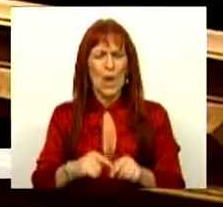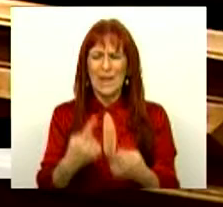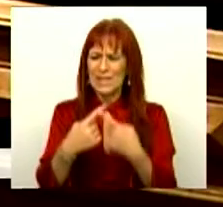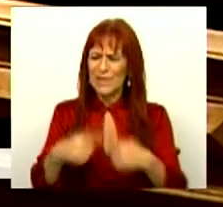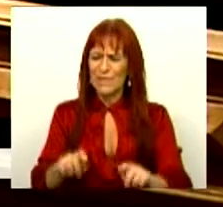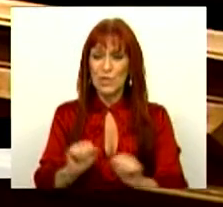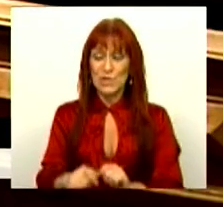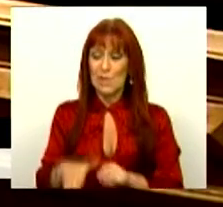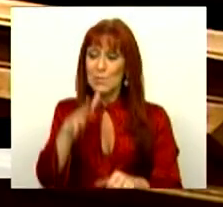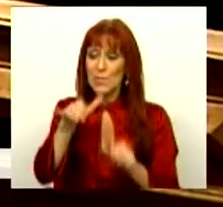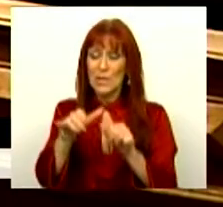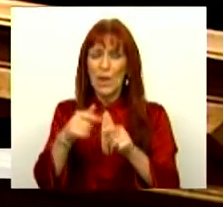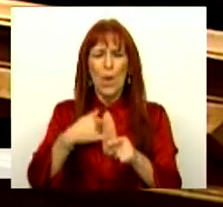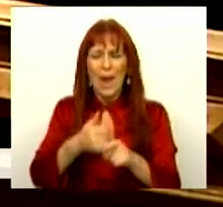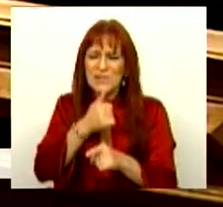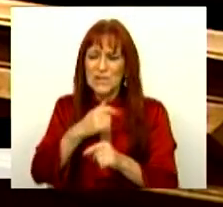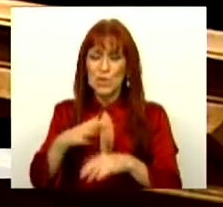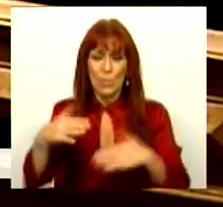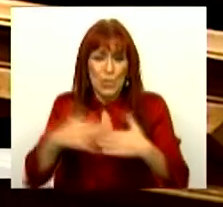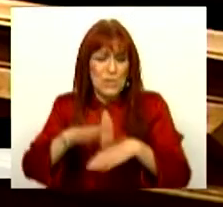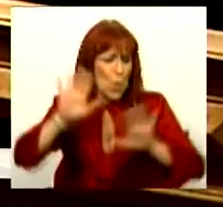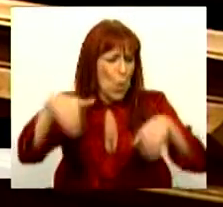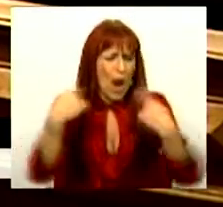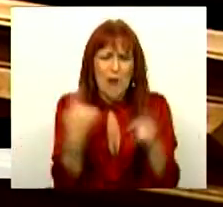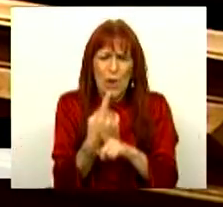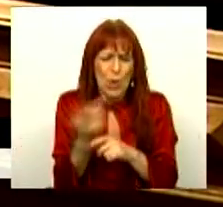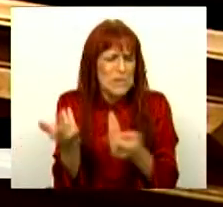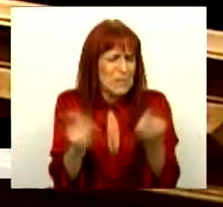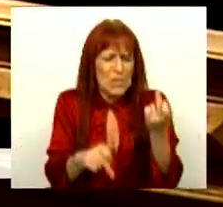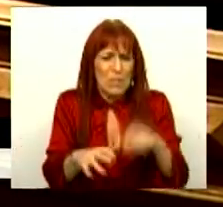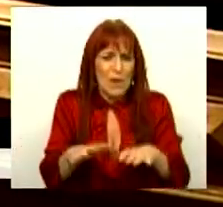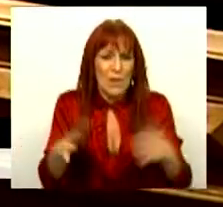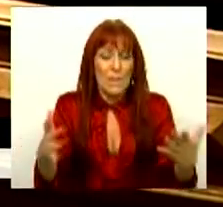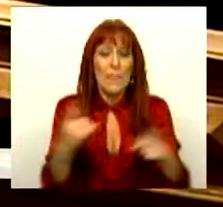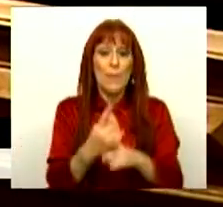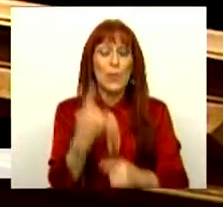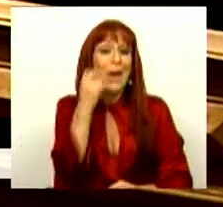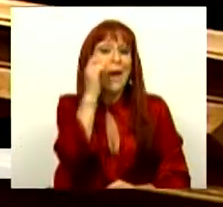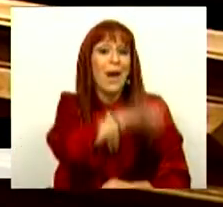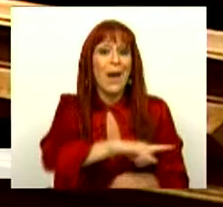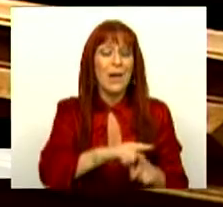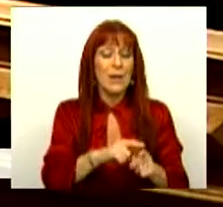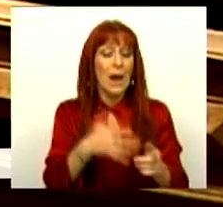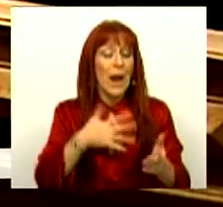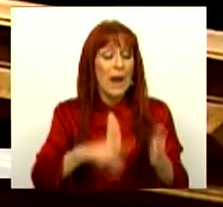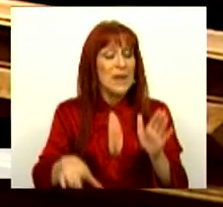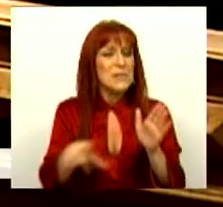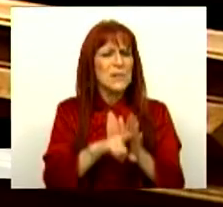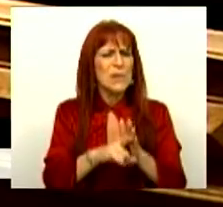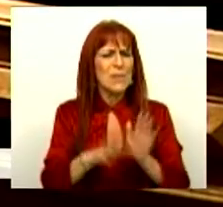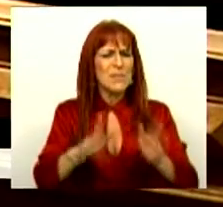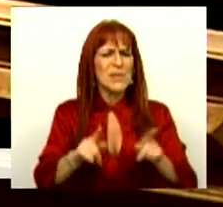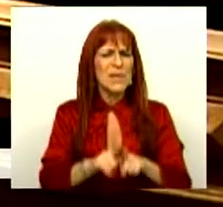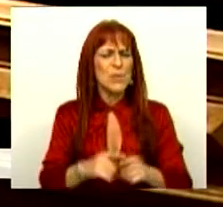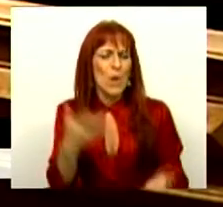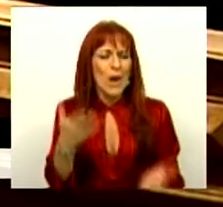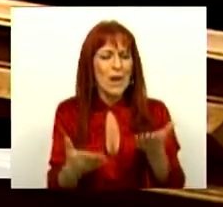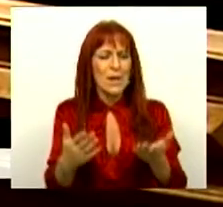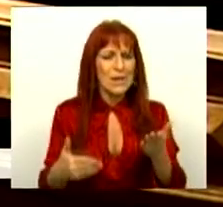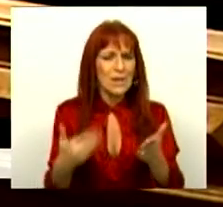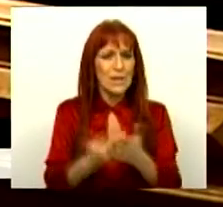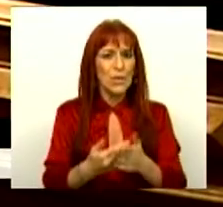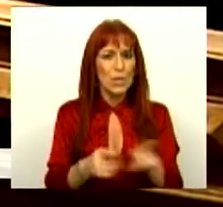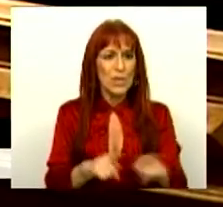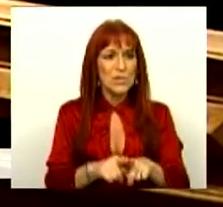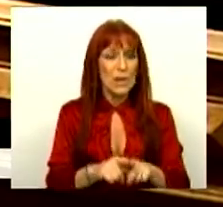indiferente à disposição de morrer, por qualquer motivo e em qualquer circunstância, porque creio que a legislação deve expressar um equilíbrio entre